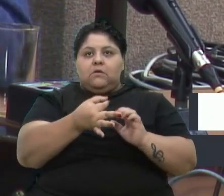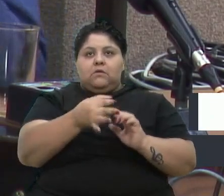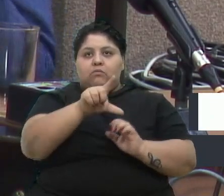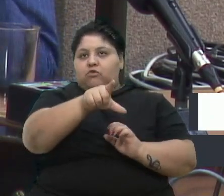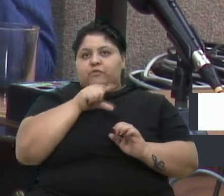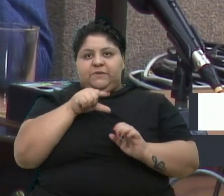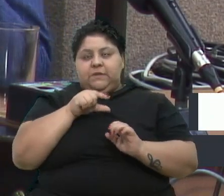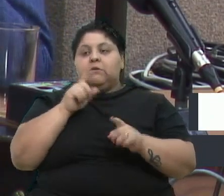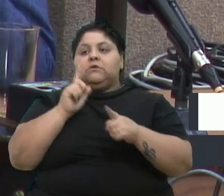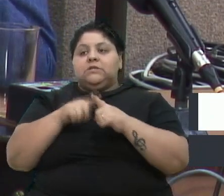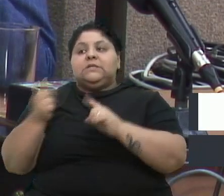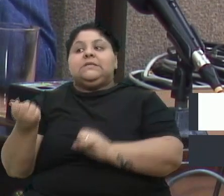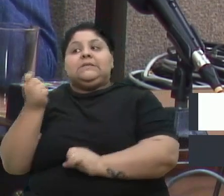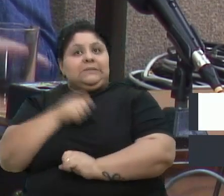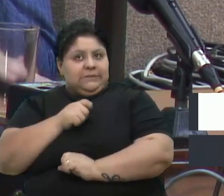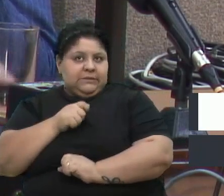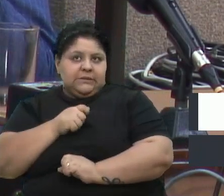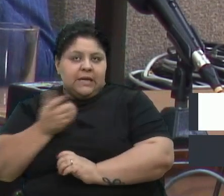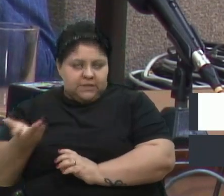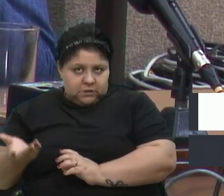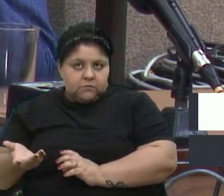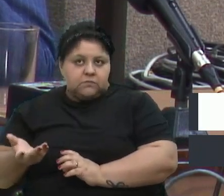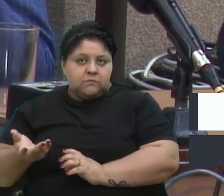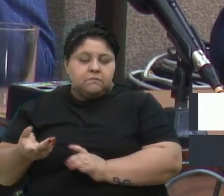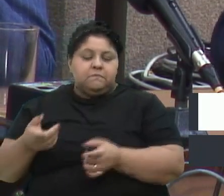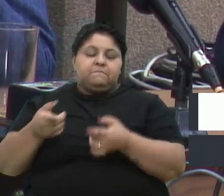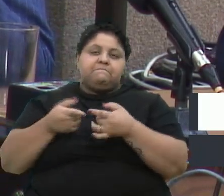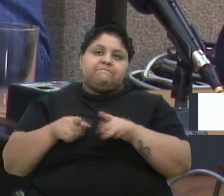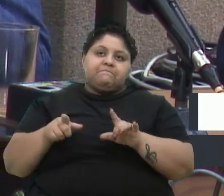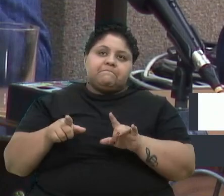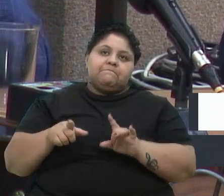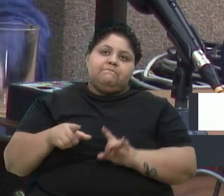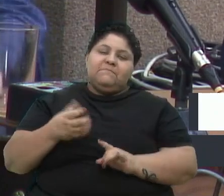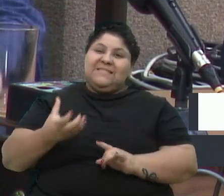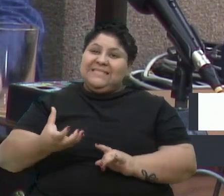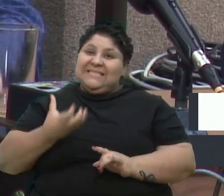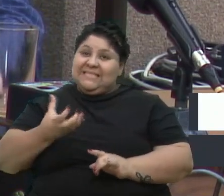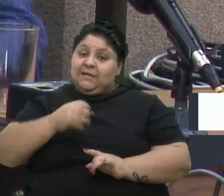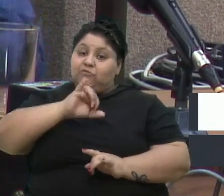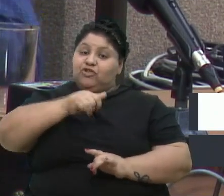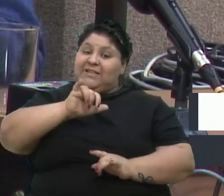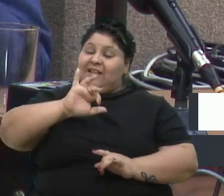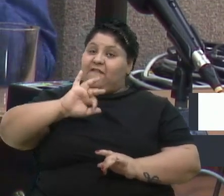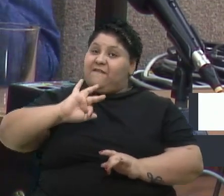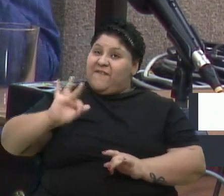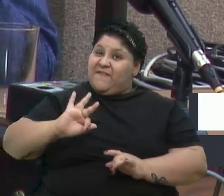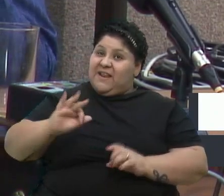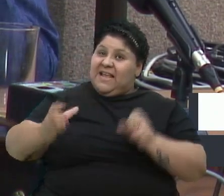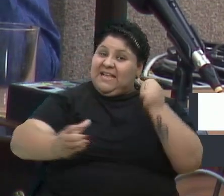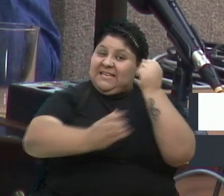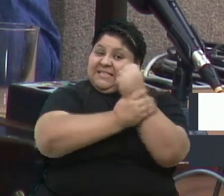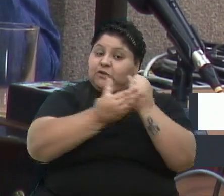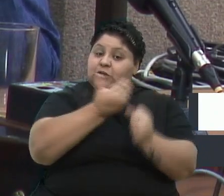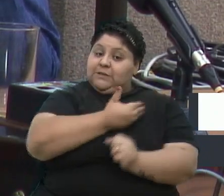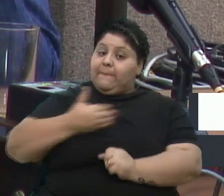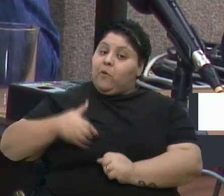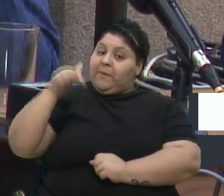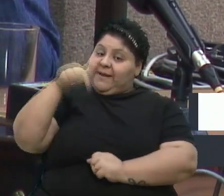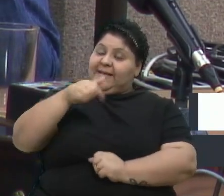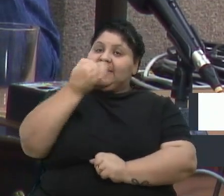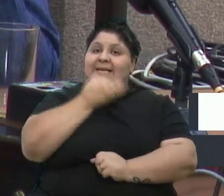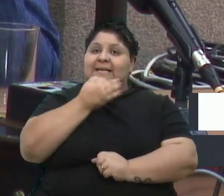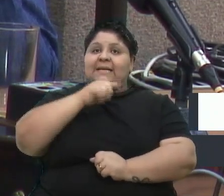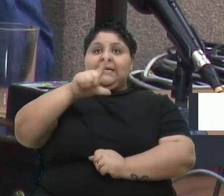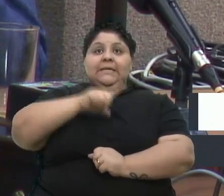necessidade, muitas vezes por necessidade, mas dezembro, janeiro e fevereiro, a segurança pública dessa cidade tem que